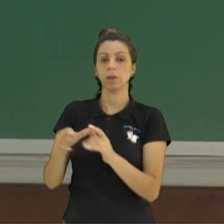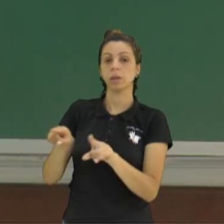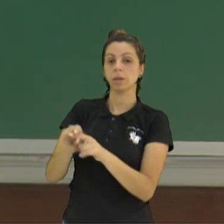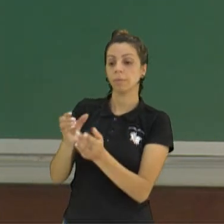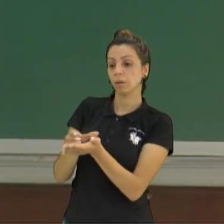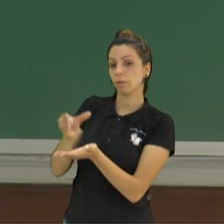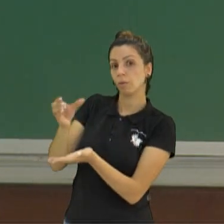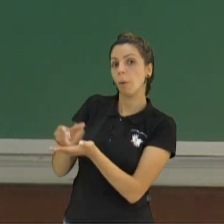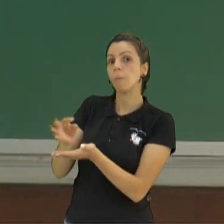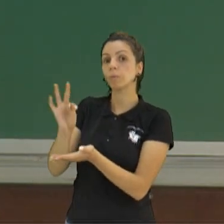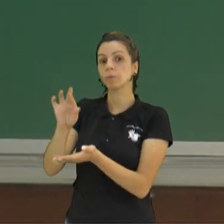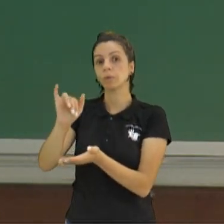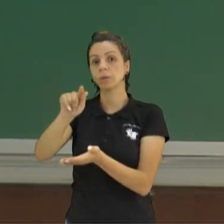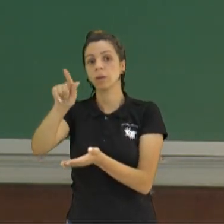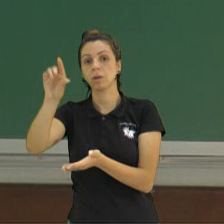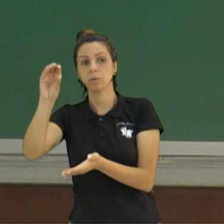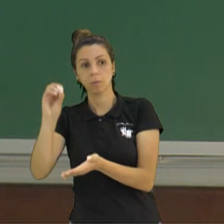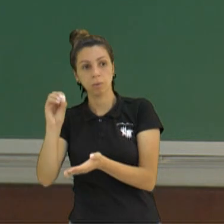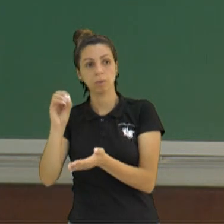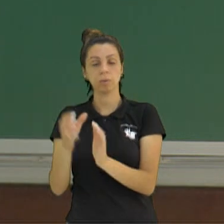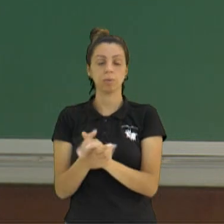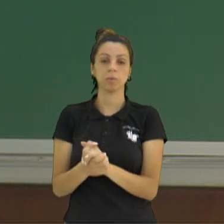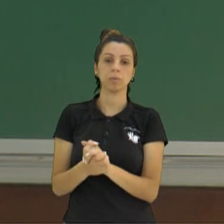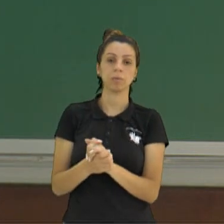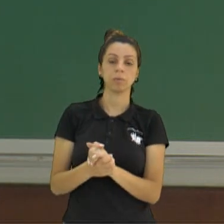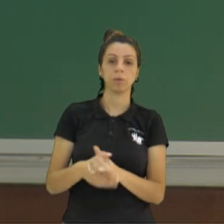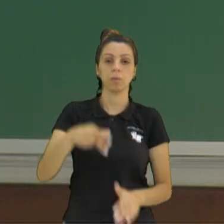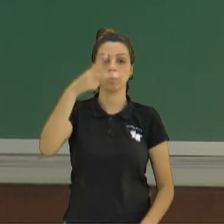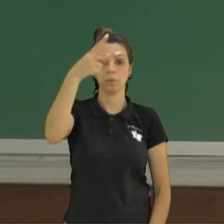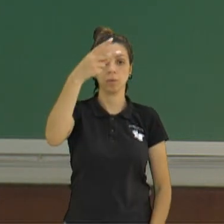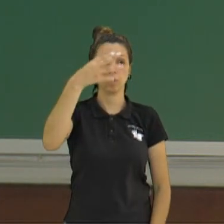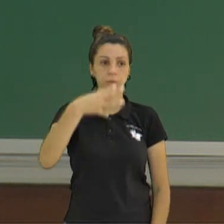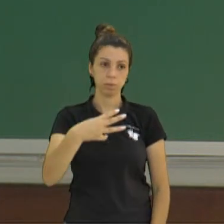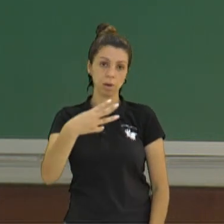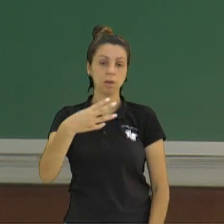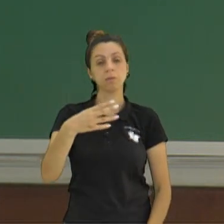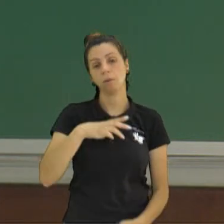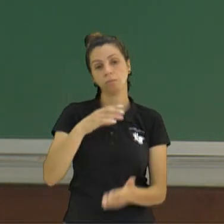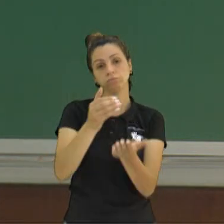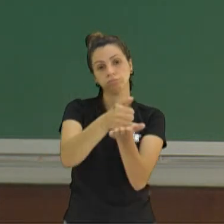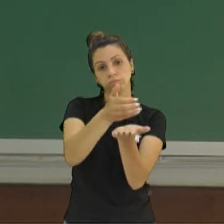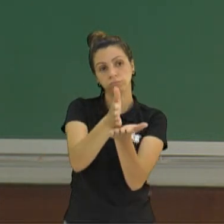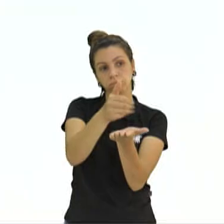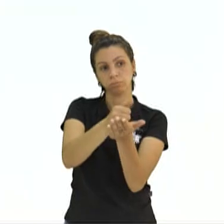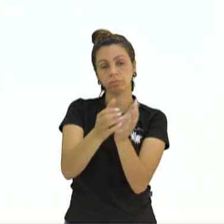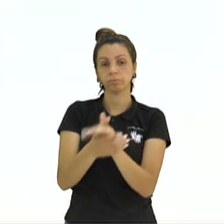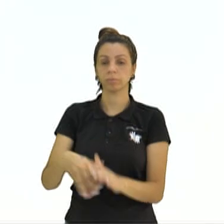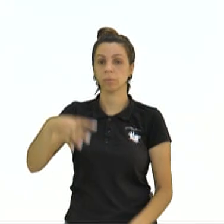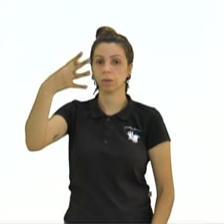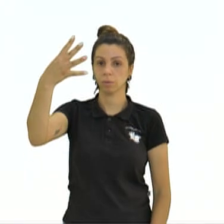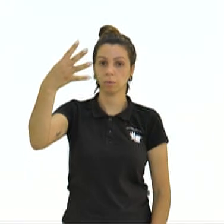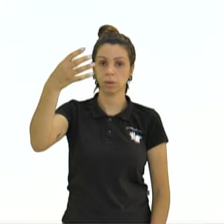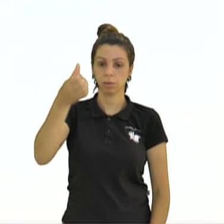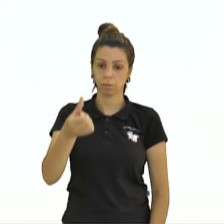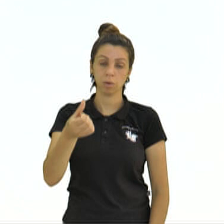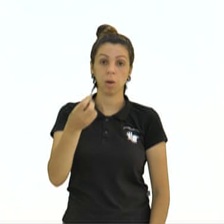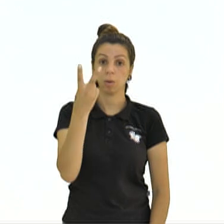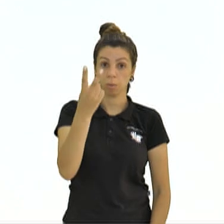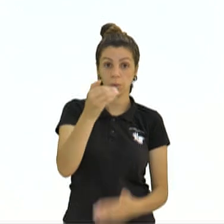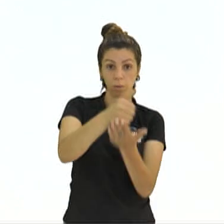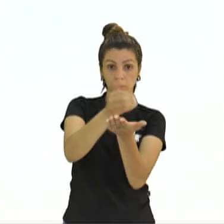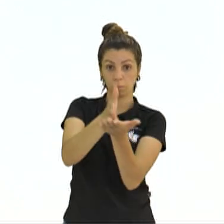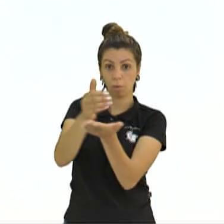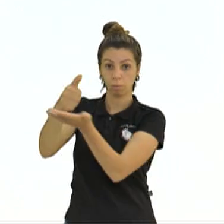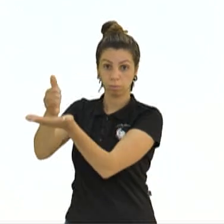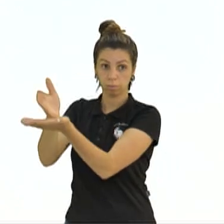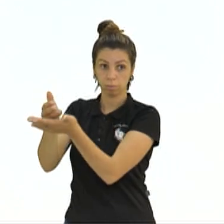medida que eu vou aumentando a receita. Ó, 2 para 3 é um bolo. 4 para 6 é 2 bolos.